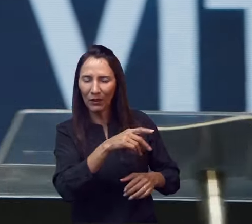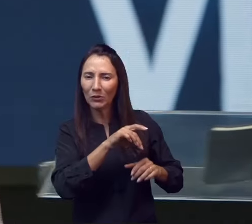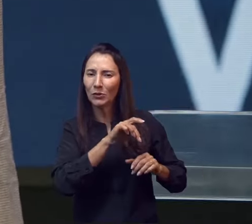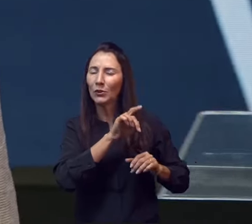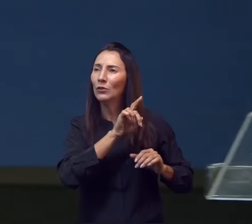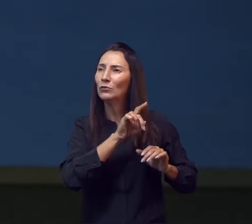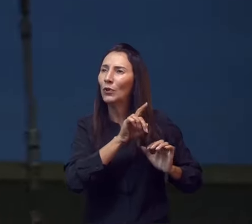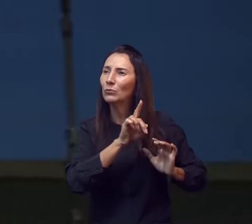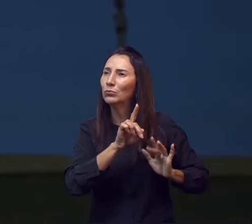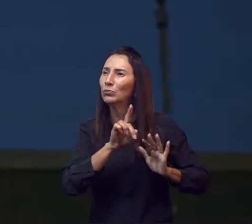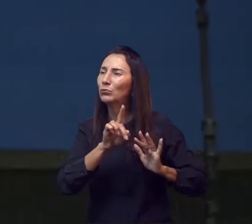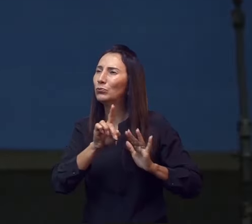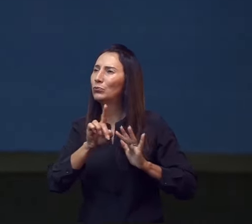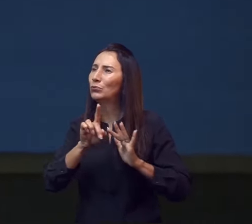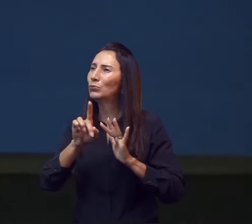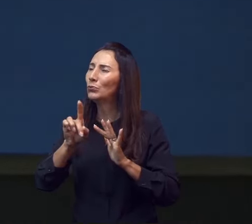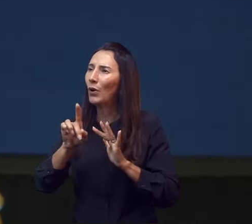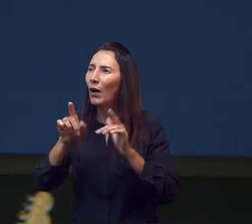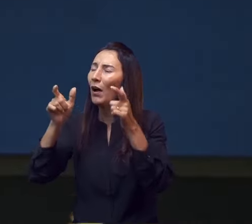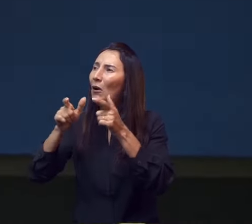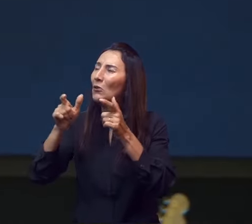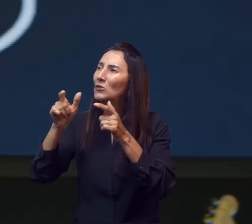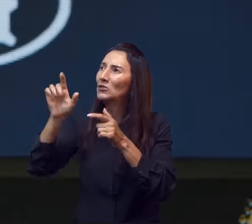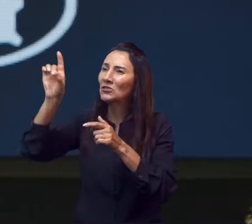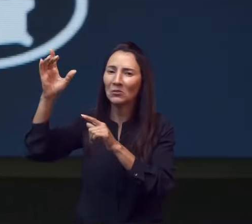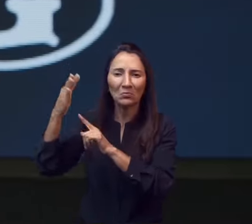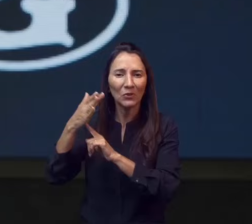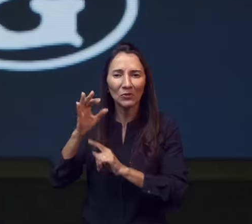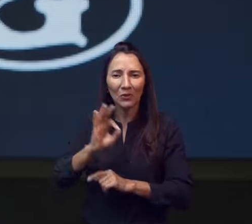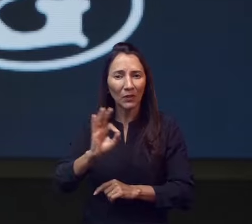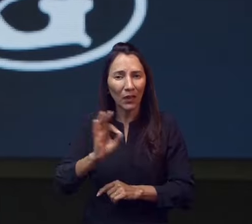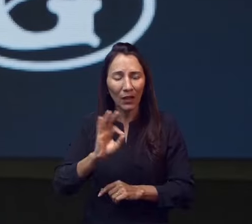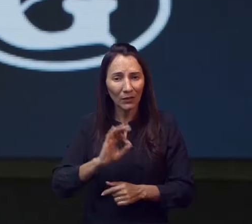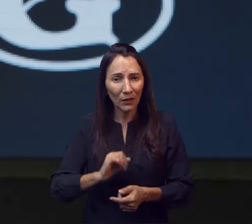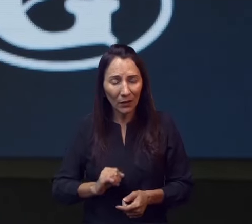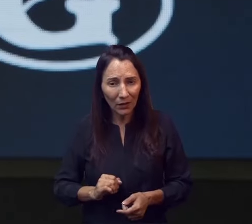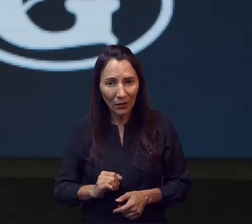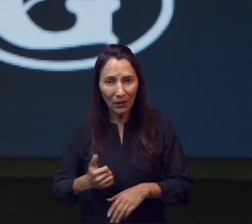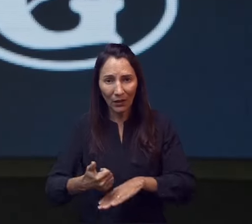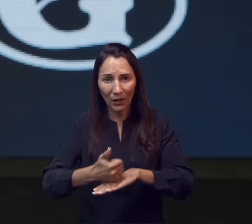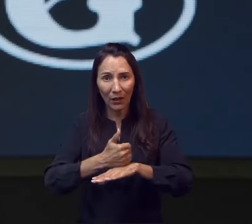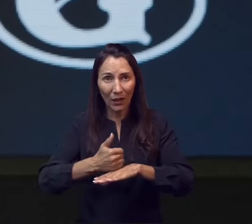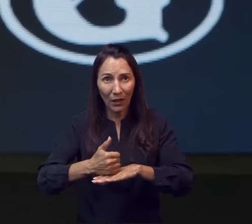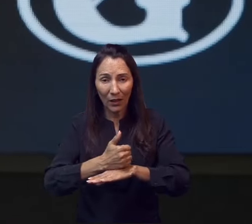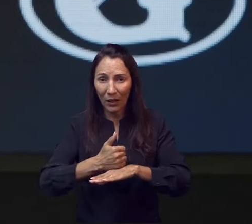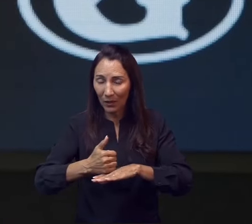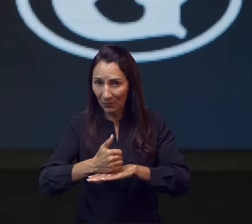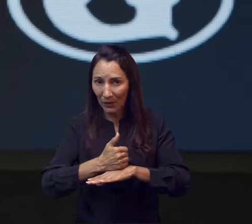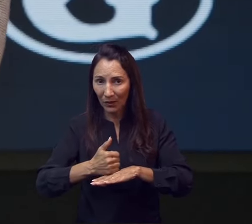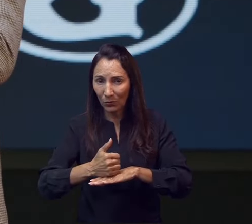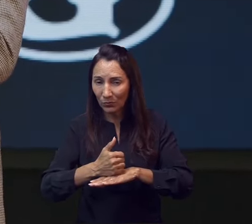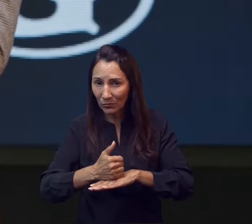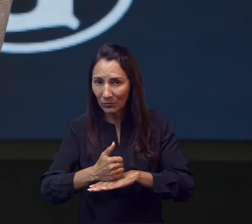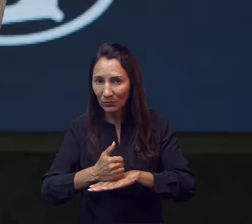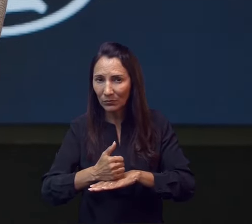tá no 12 Capítulo 13 Versículo 2 e Abraão e acrescendo em Ouro prateado